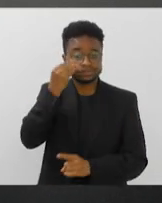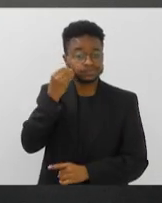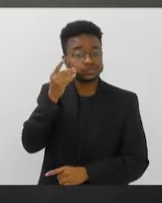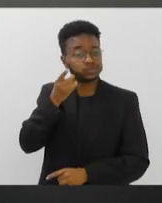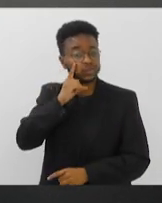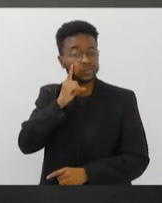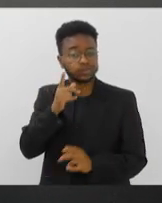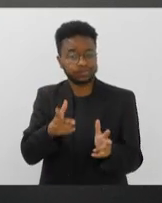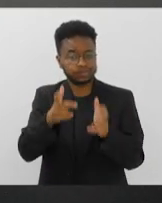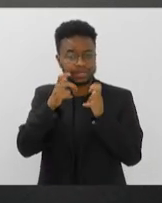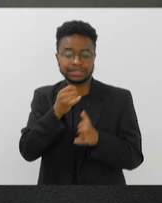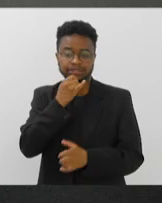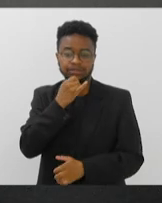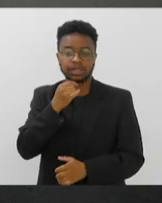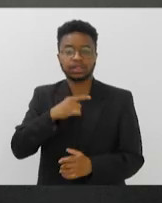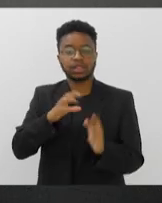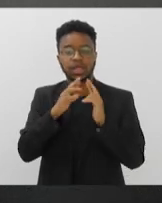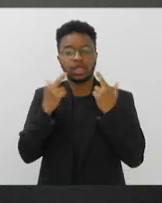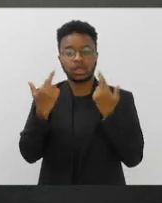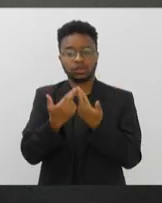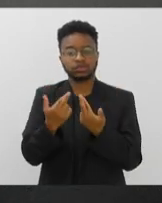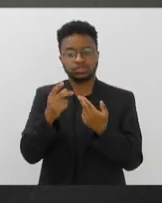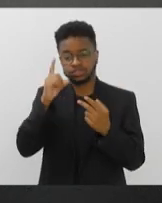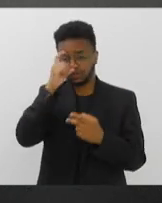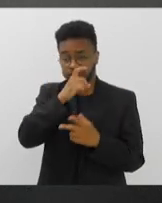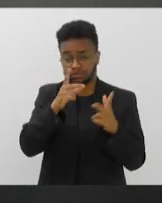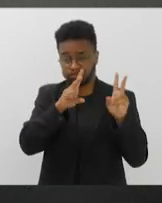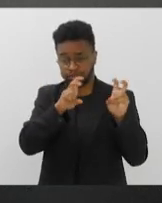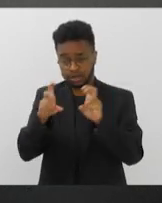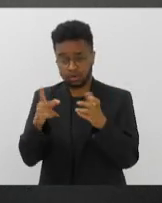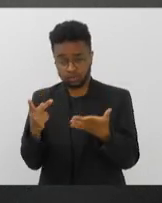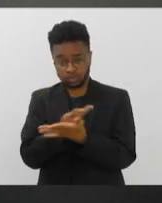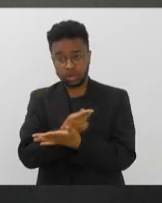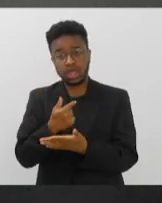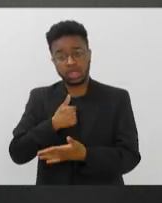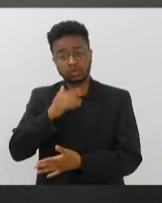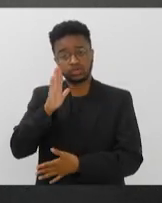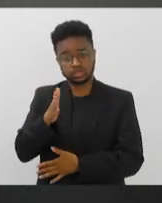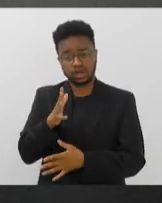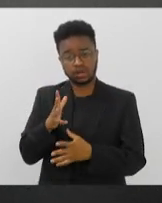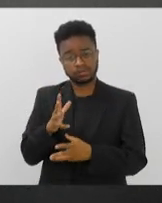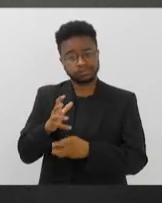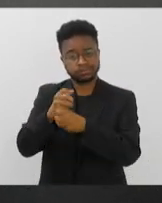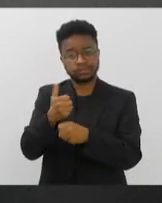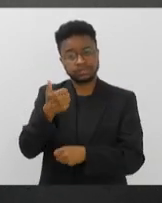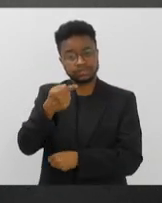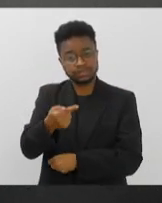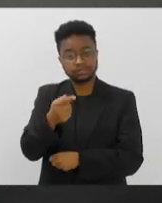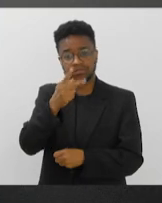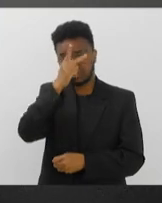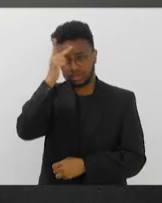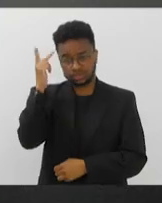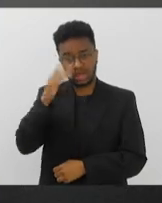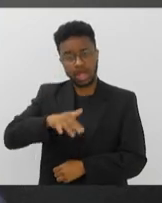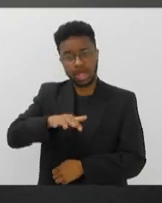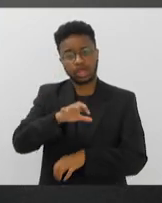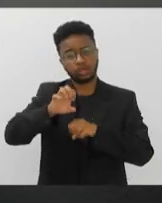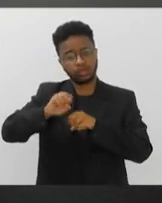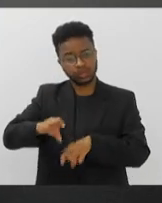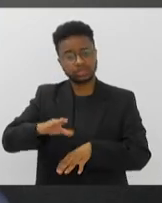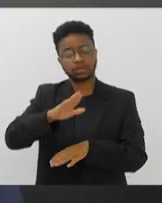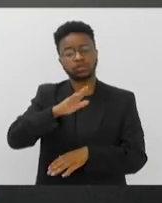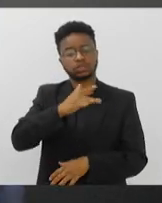que é um caso complexo e eu sem brincadeira eu já contei 17 pessoas de uma audiência minha educação saúde habitação